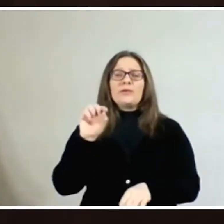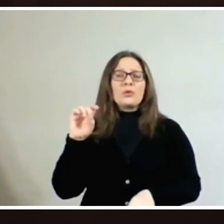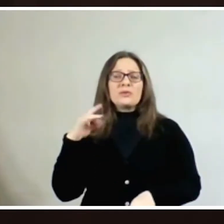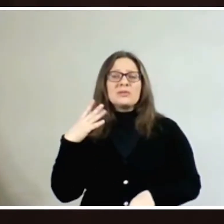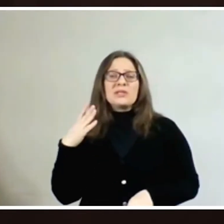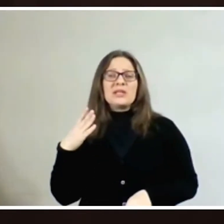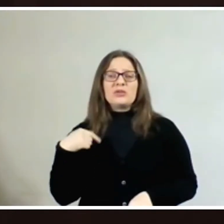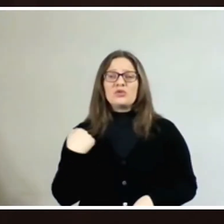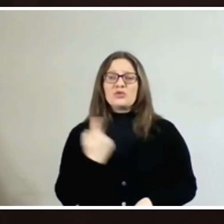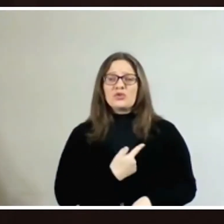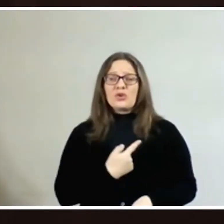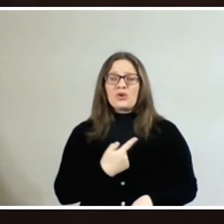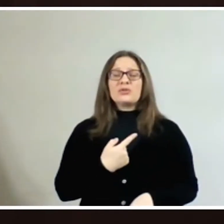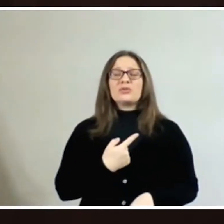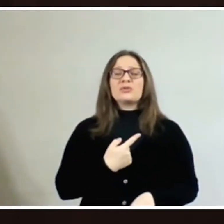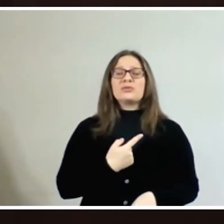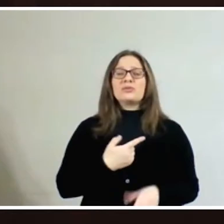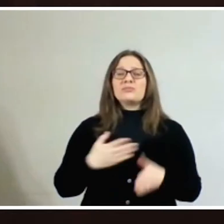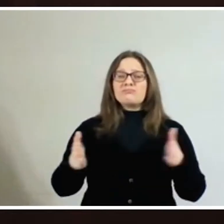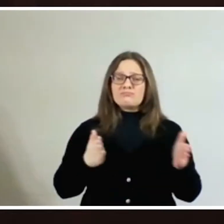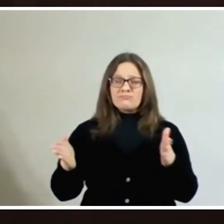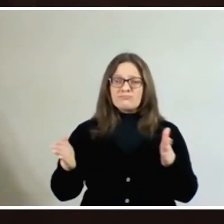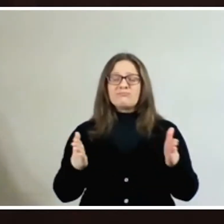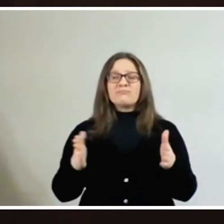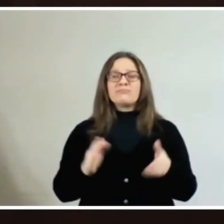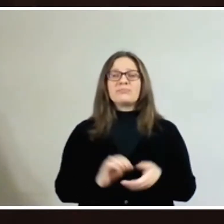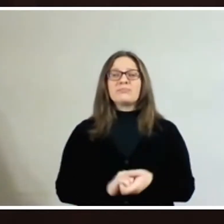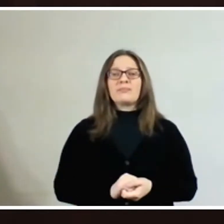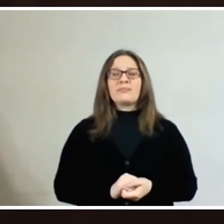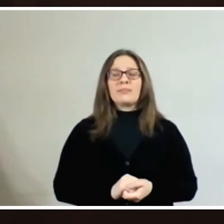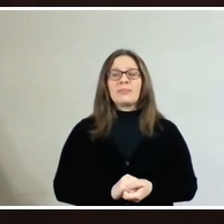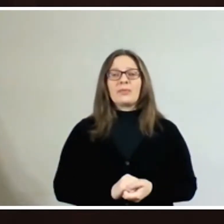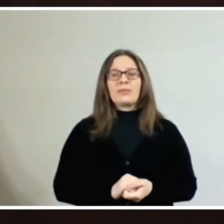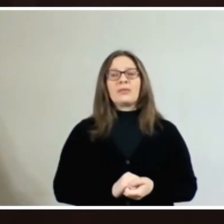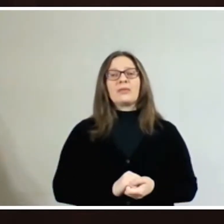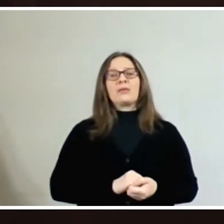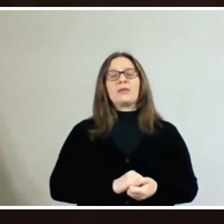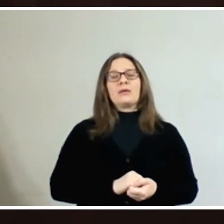ler 1 João 2, versículos 18 e 19.